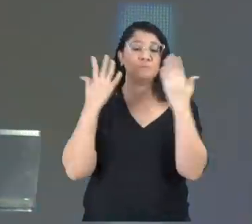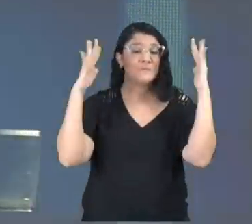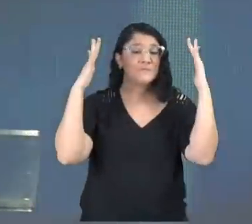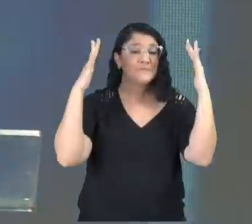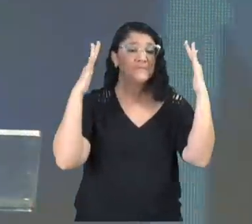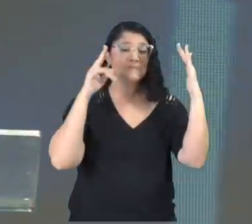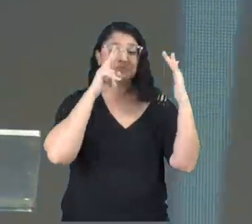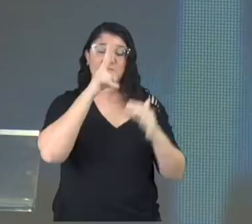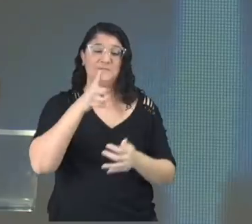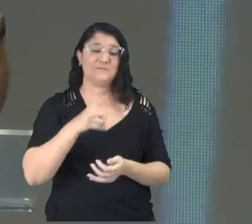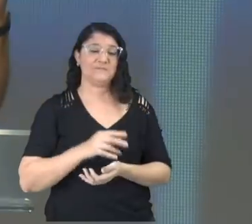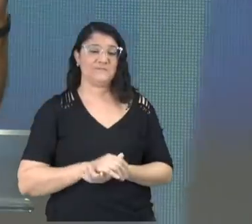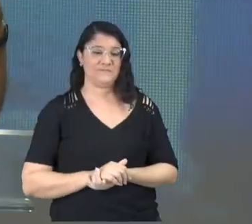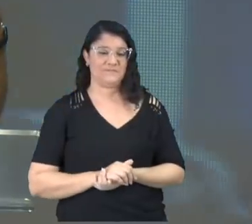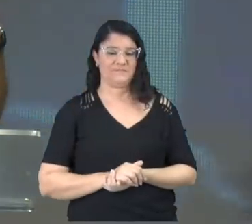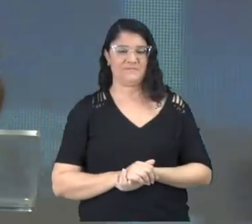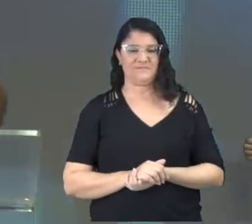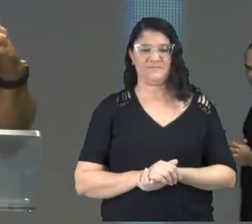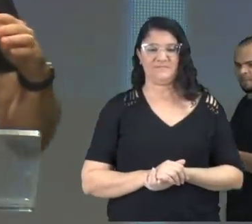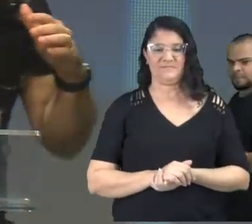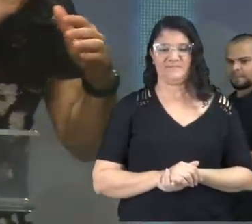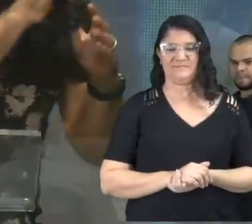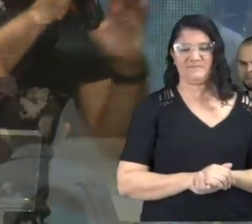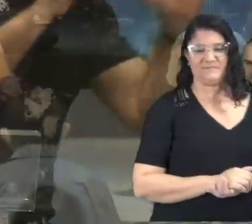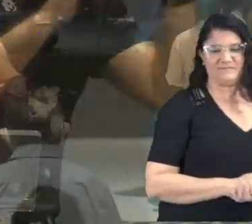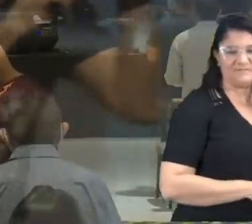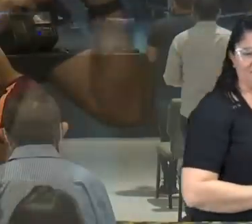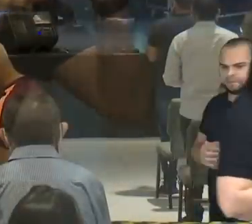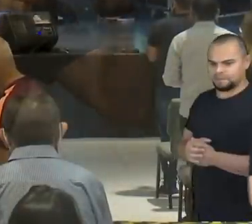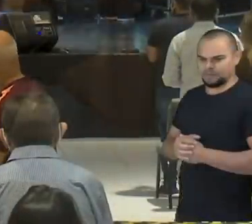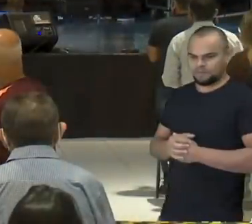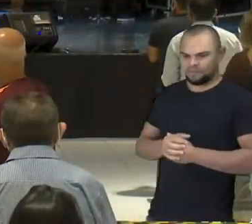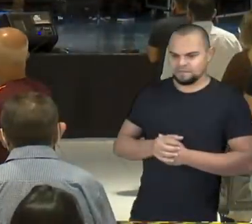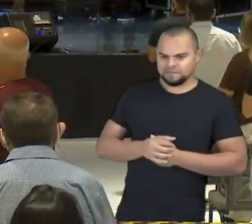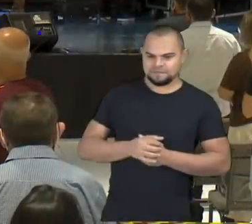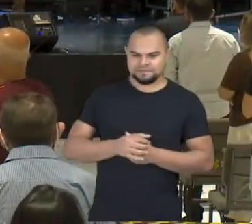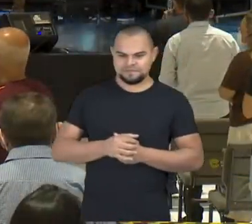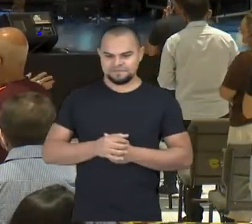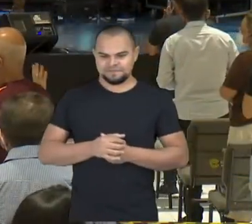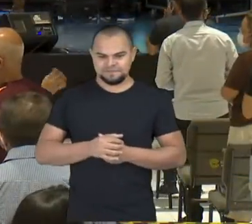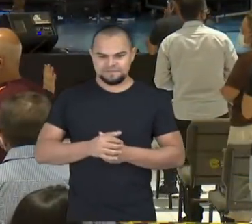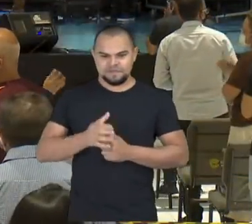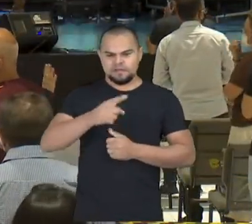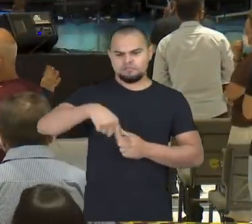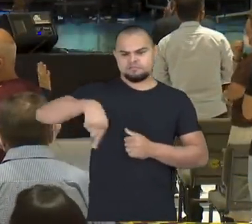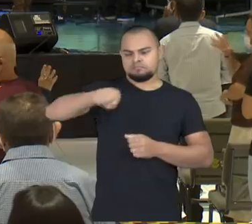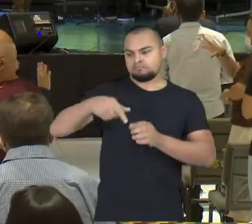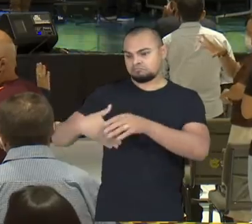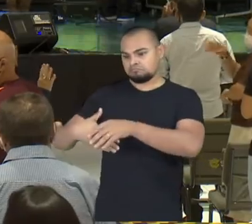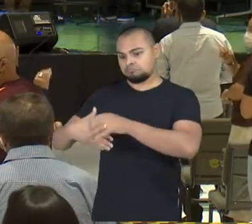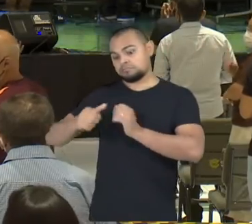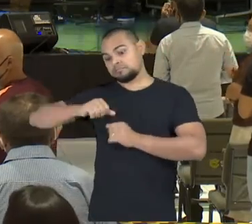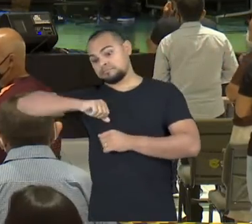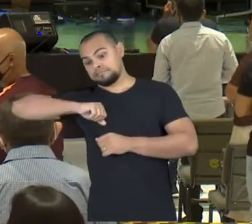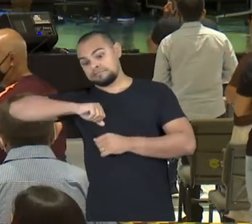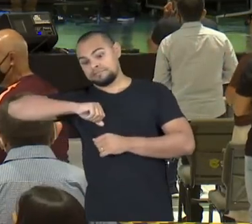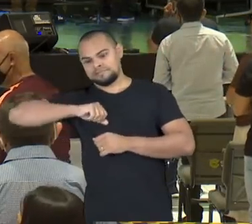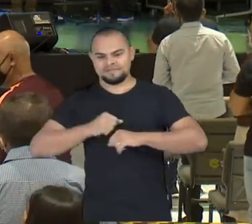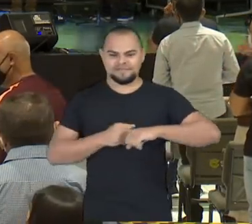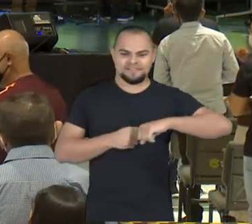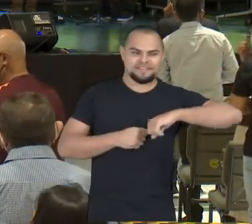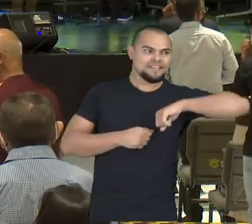alto. Você vai saudar o seu irmão assim, ó, aí do ladinho, ó. Ou se quiser, cotovelo com cotovelo, vamos